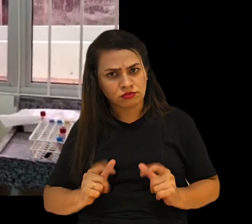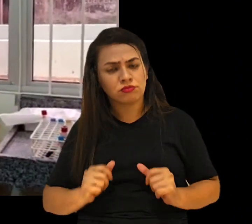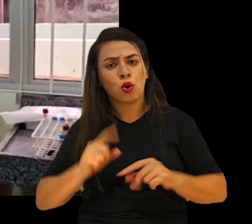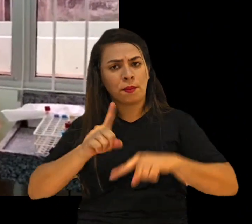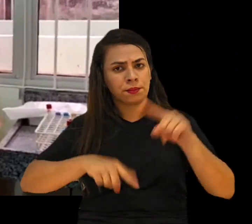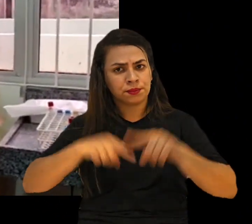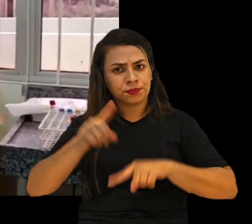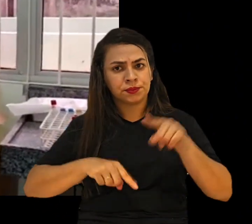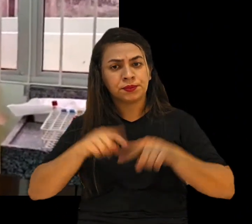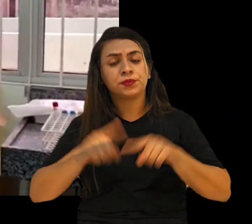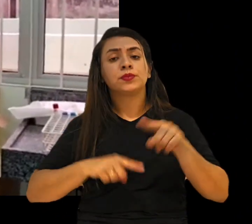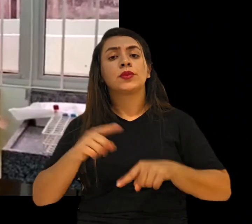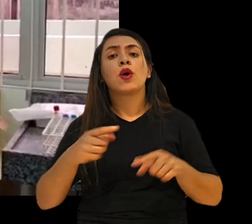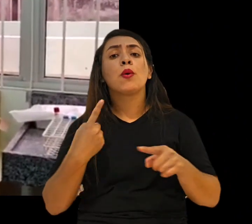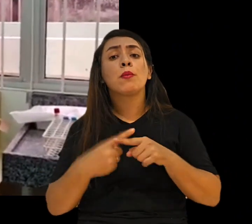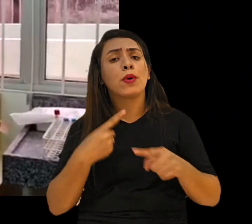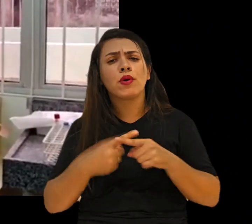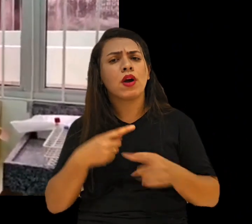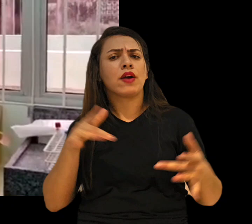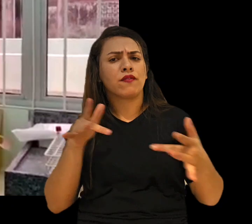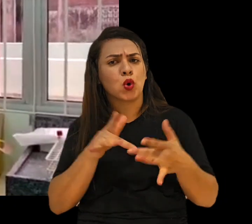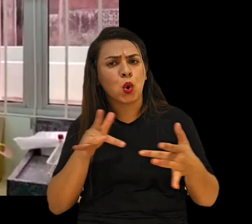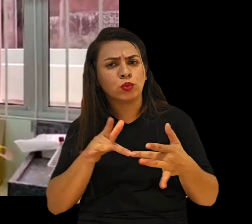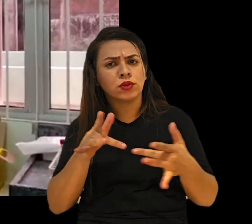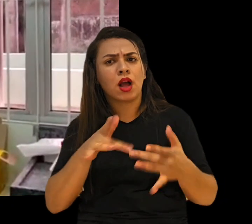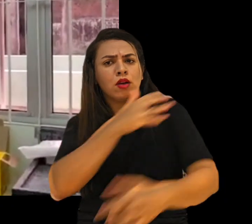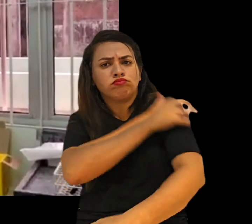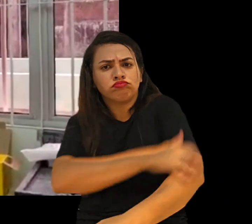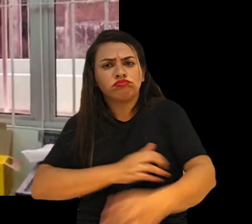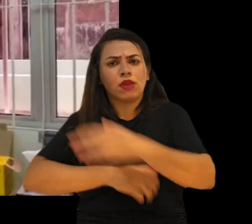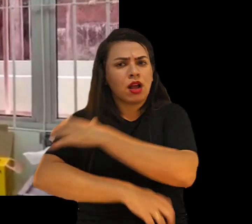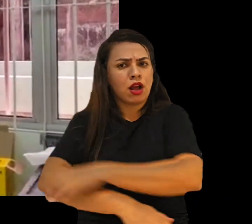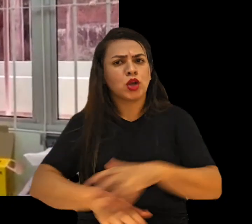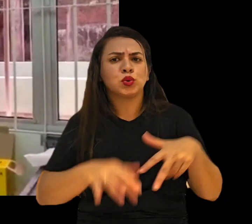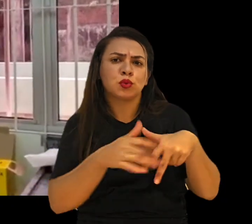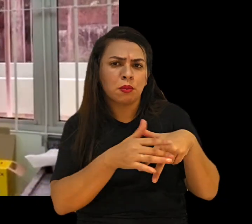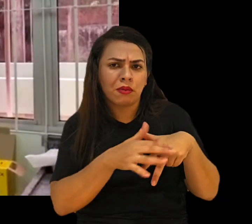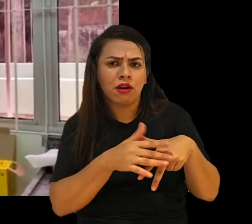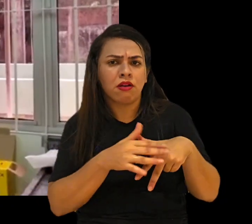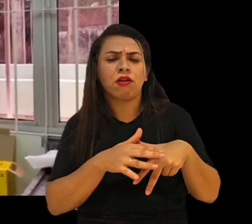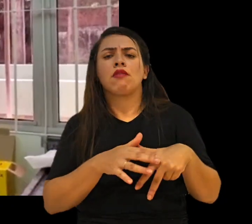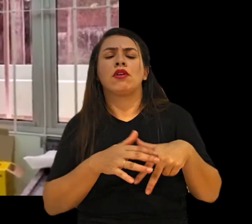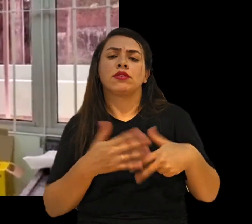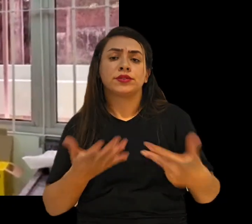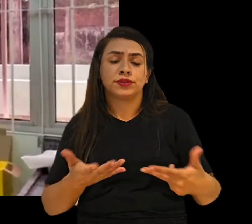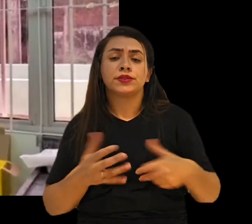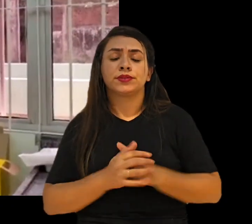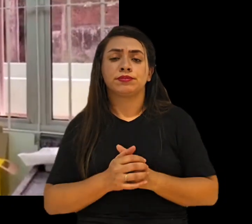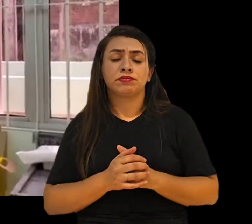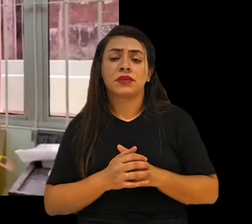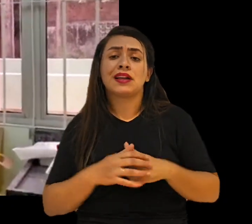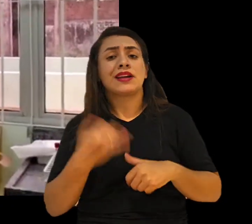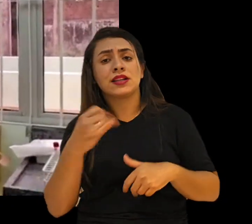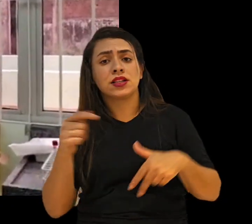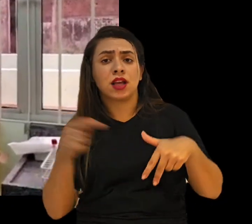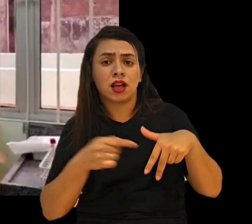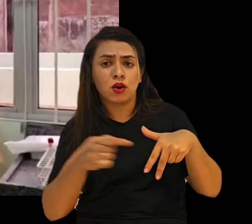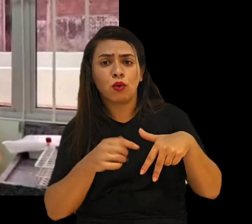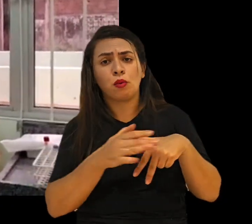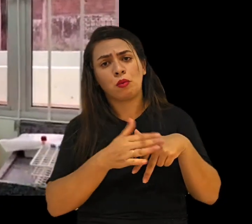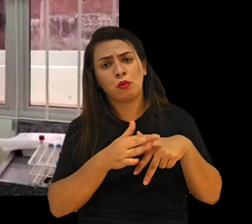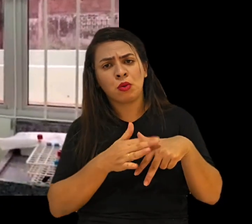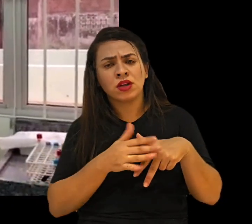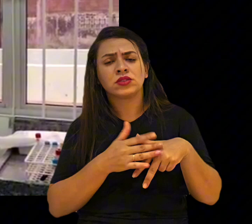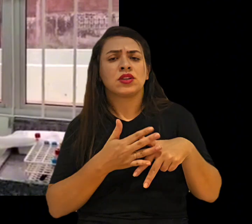álcool 70, porque teve contato com o braço da pessoa, a pessoa pode ter espirrado, a pessoa pode ter se contaminado em